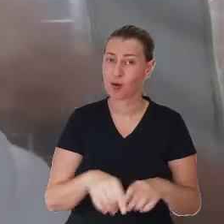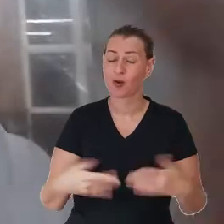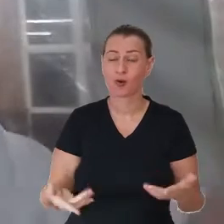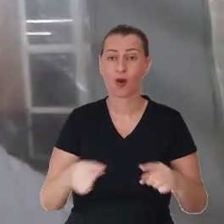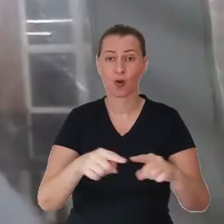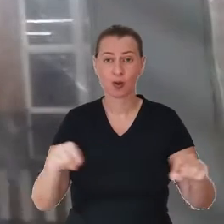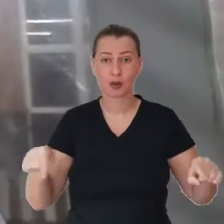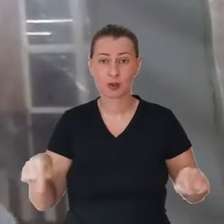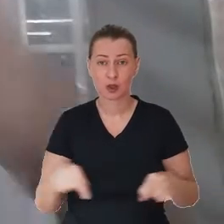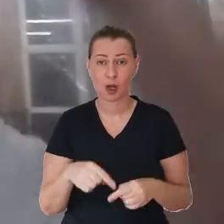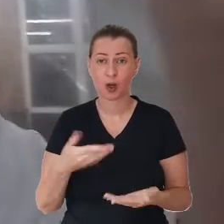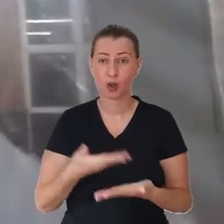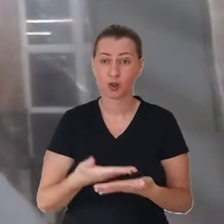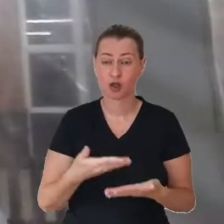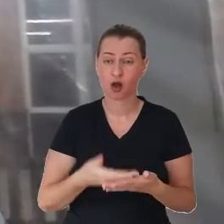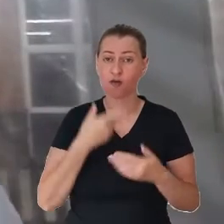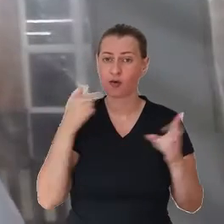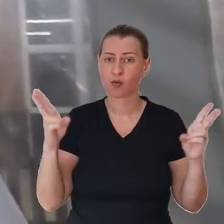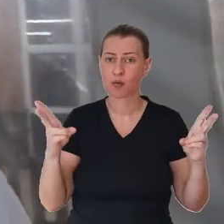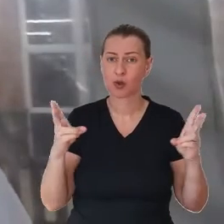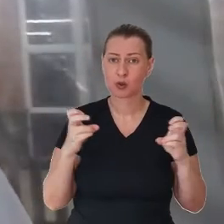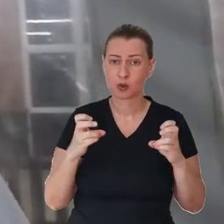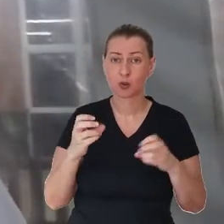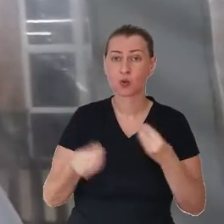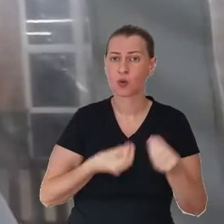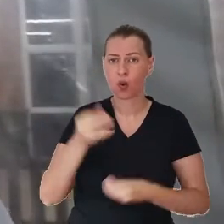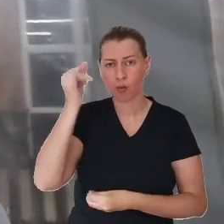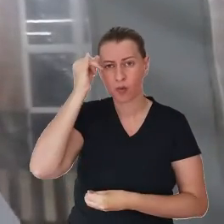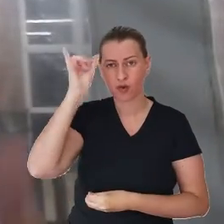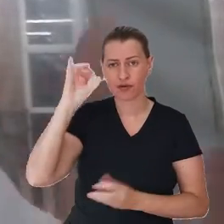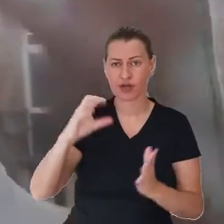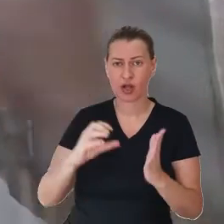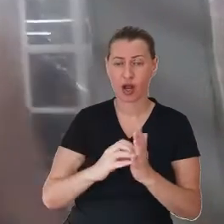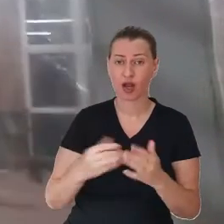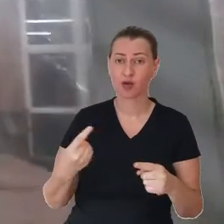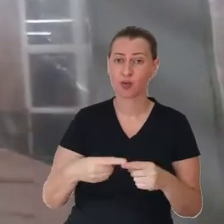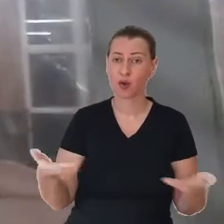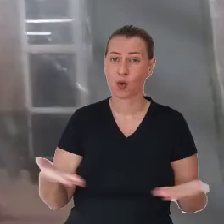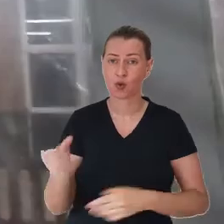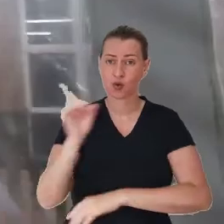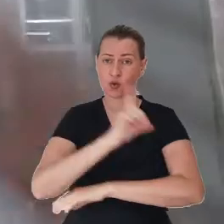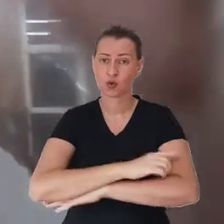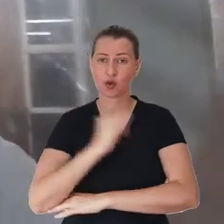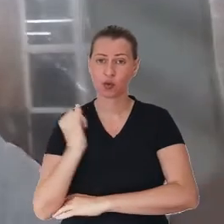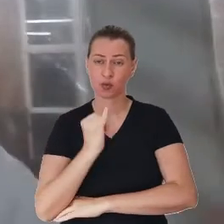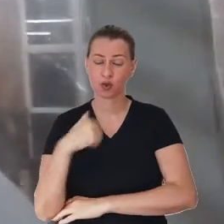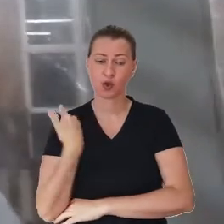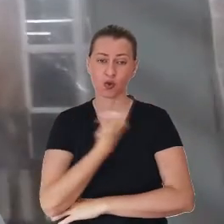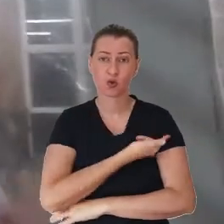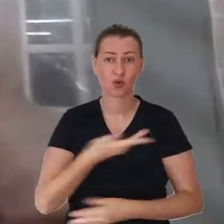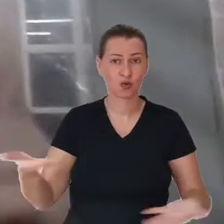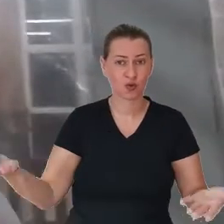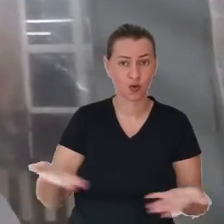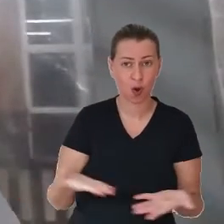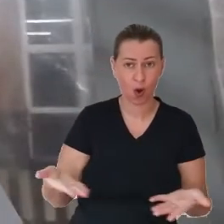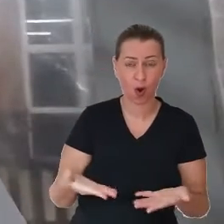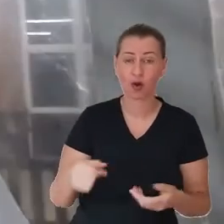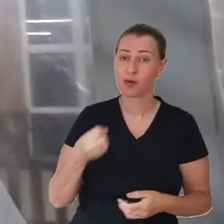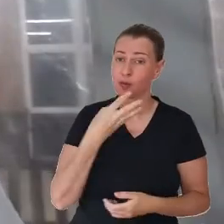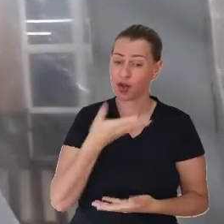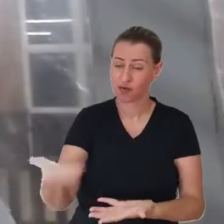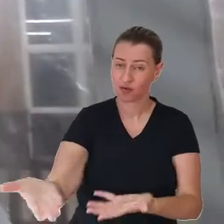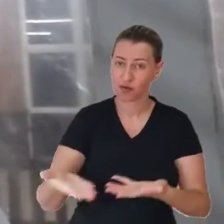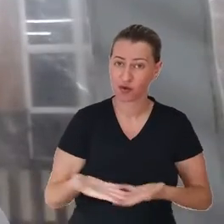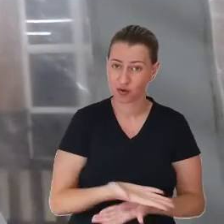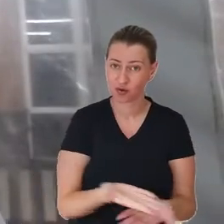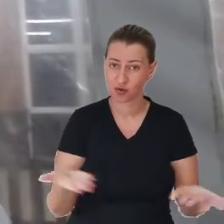falar sobre prevenção, falar sobre esse dia tão importante. Então, sejam todos bem-vindos. Isso aqui é uma realização do projeto chamado